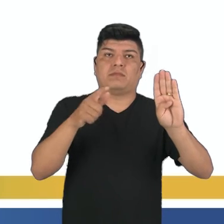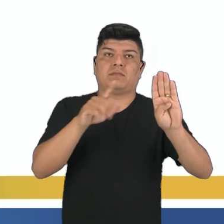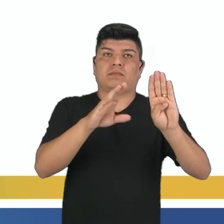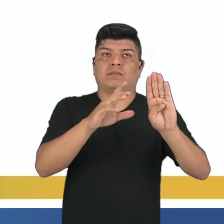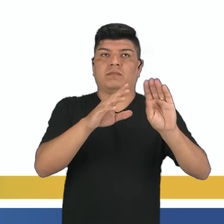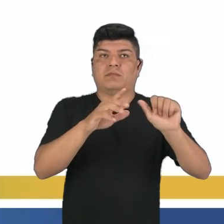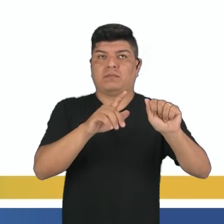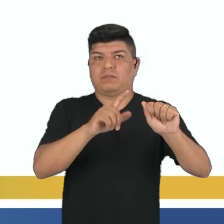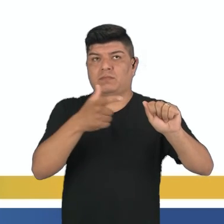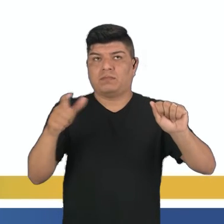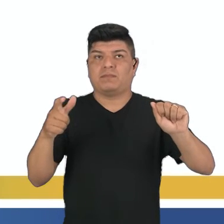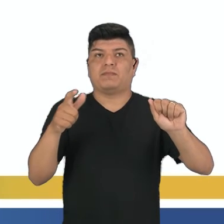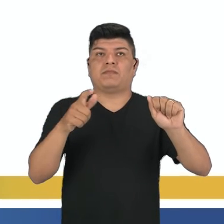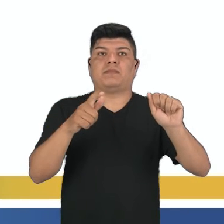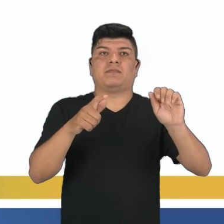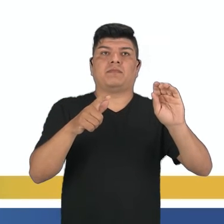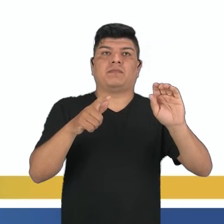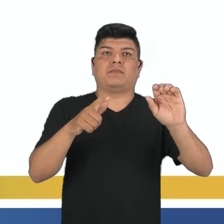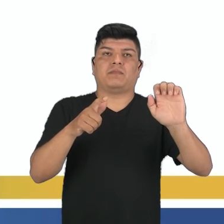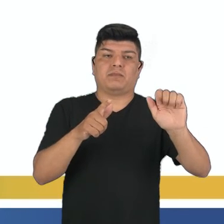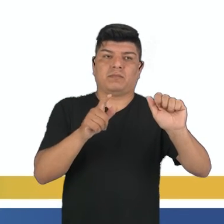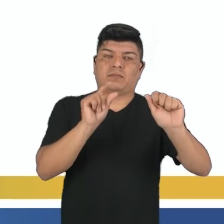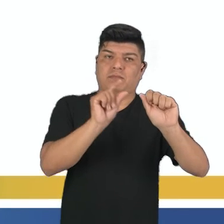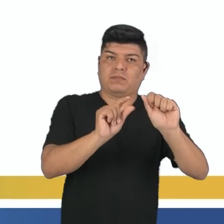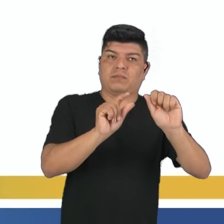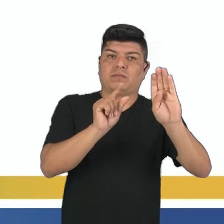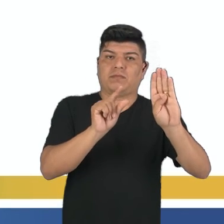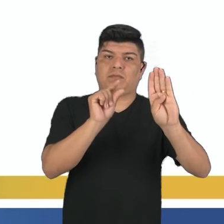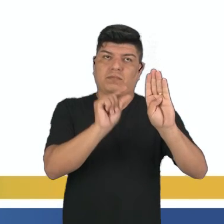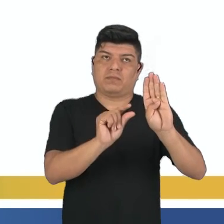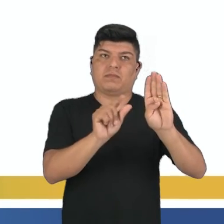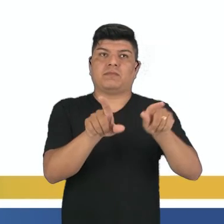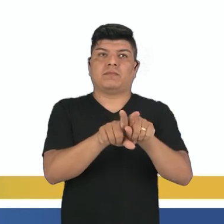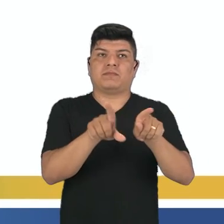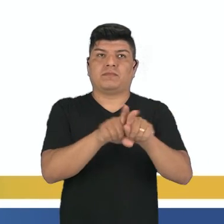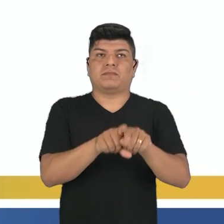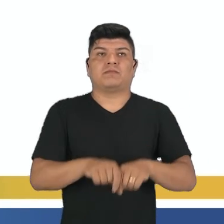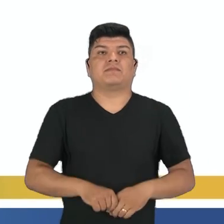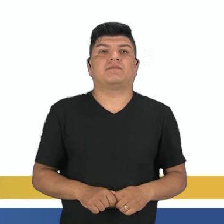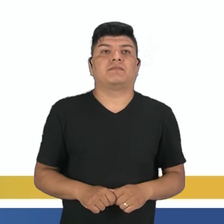Bzão, Bzão produzem gametas Azão, Bzão e Azinho, Bzinho.